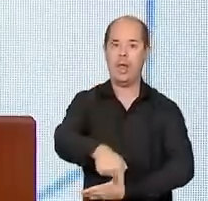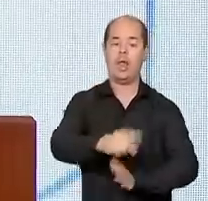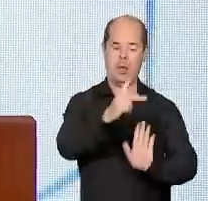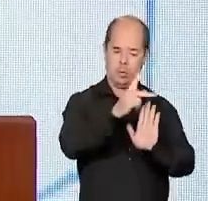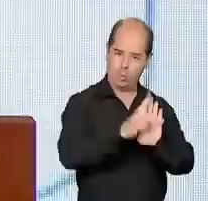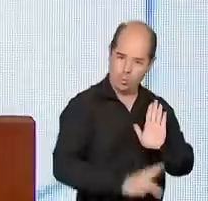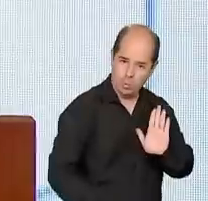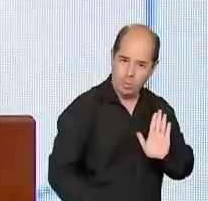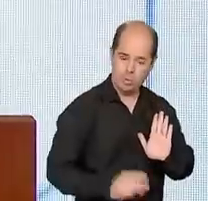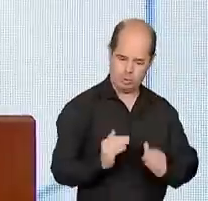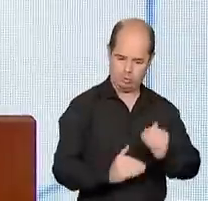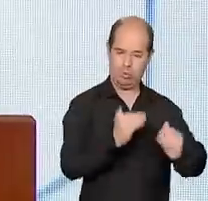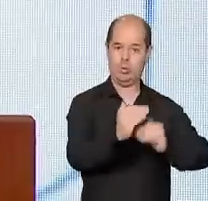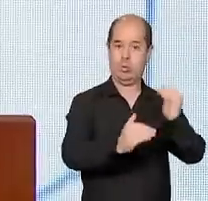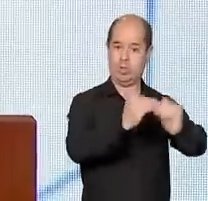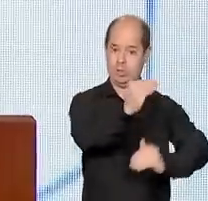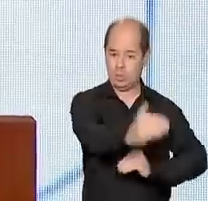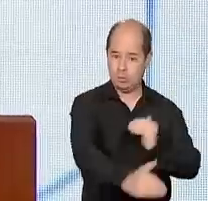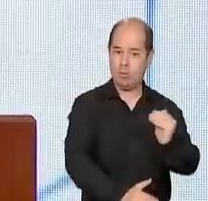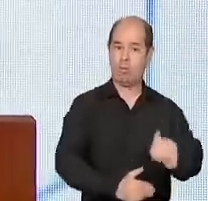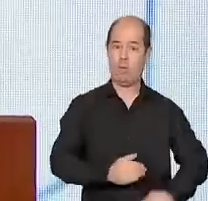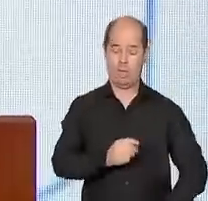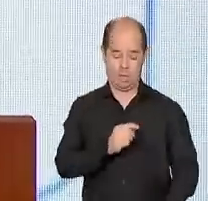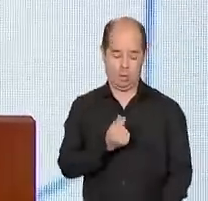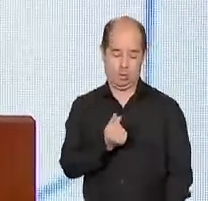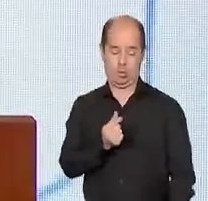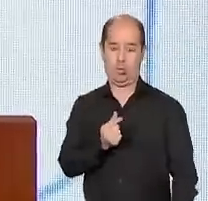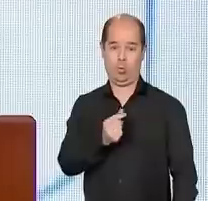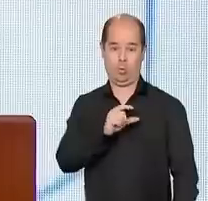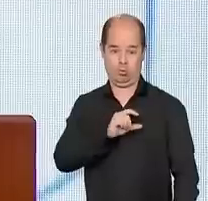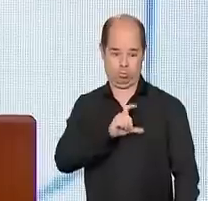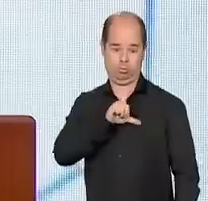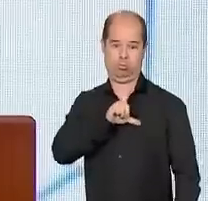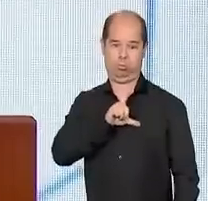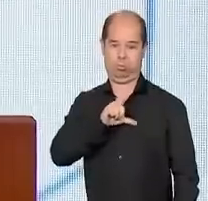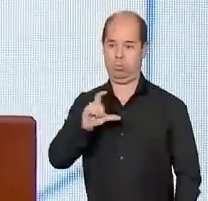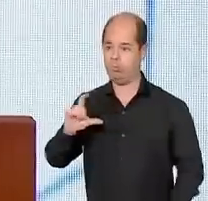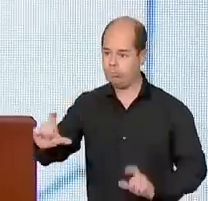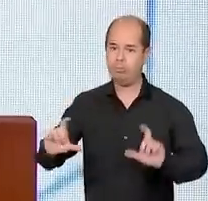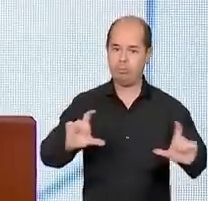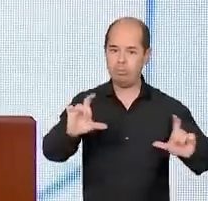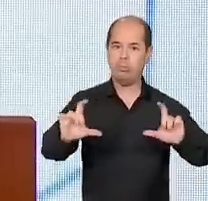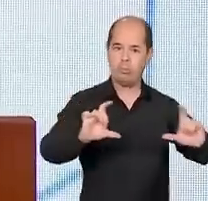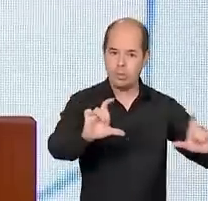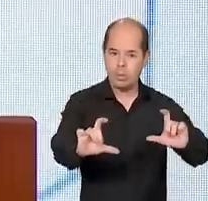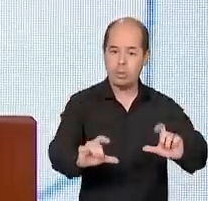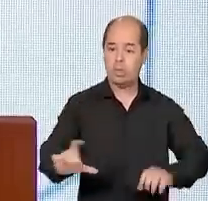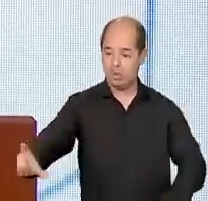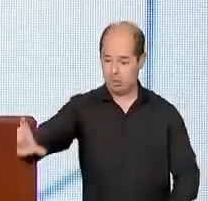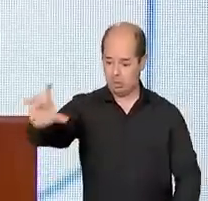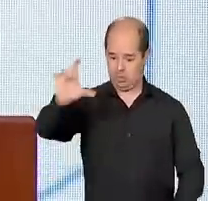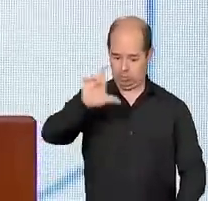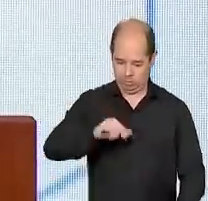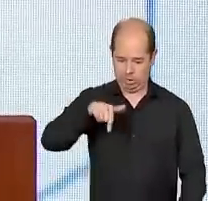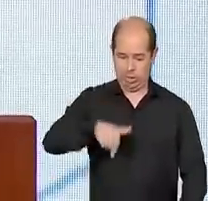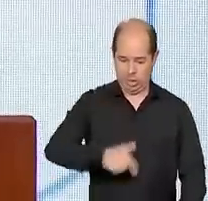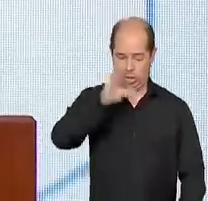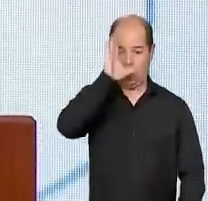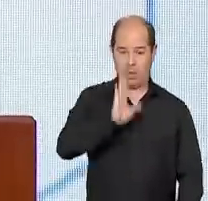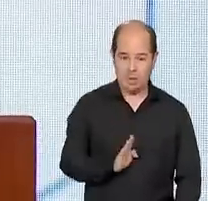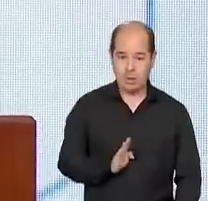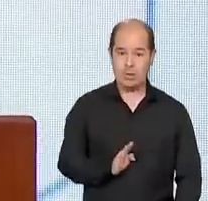de desenvolvimento com geração de renda, nos oportunizando a autossuficiência nacional,